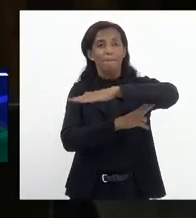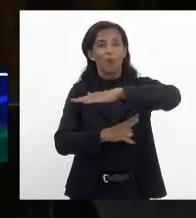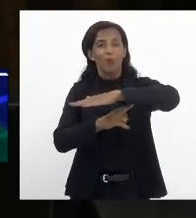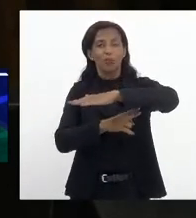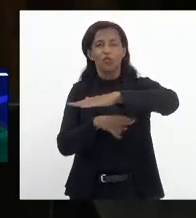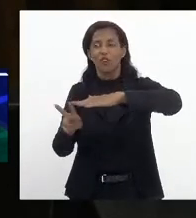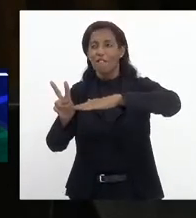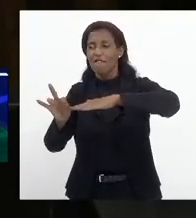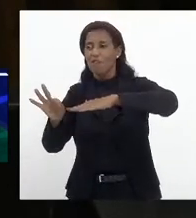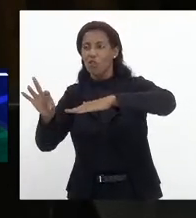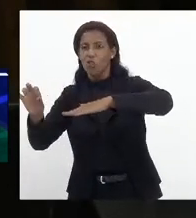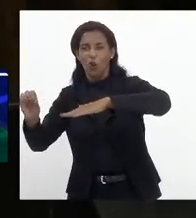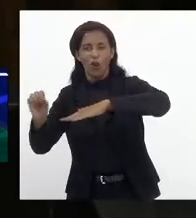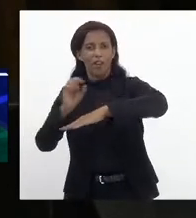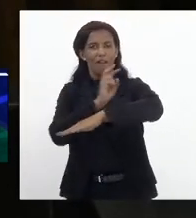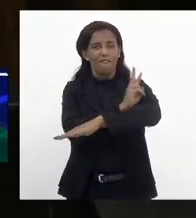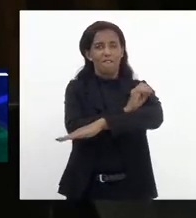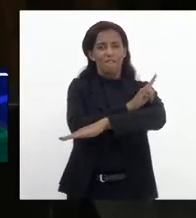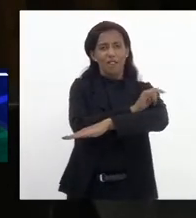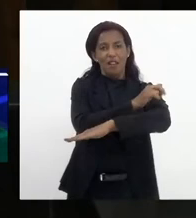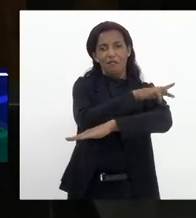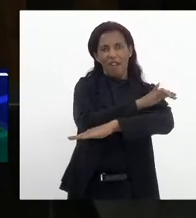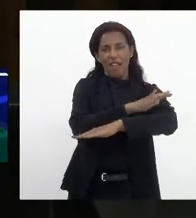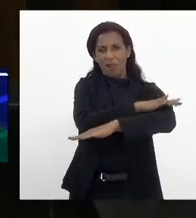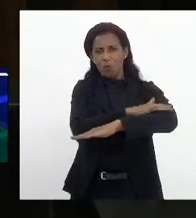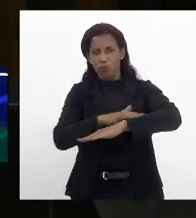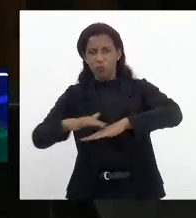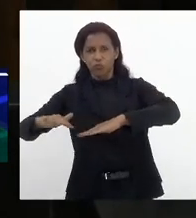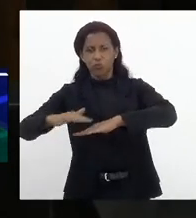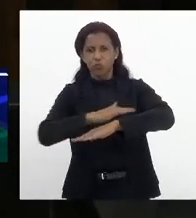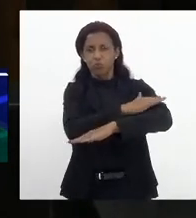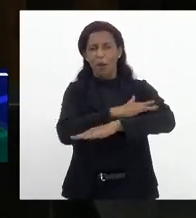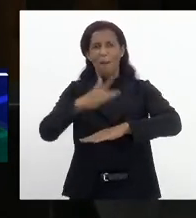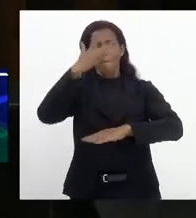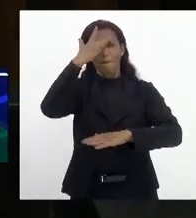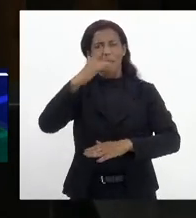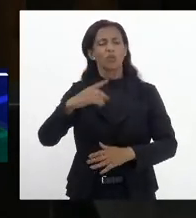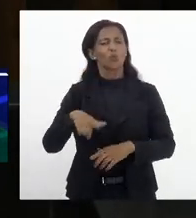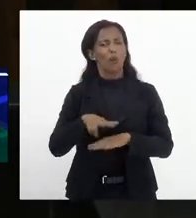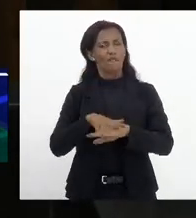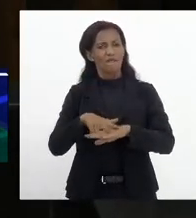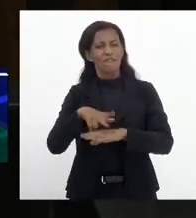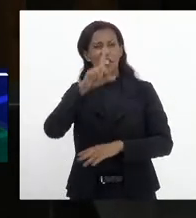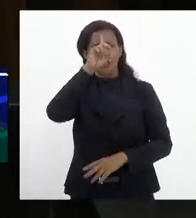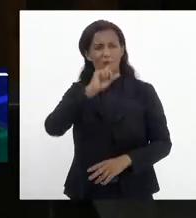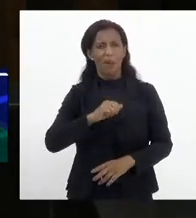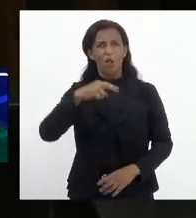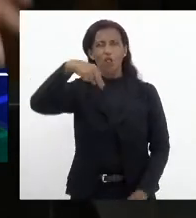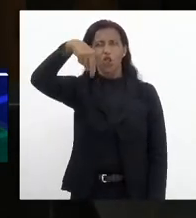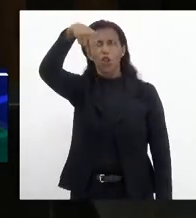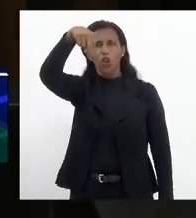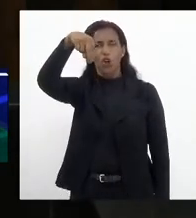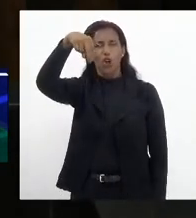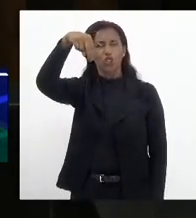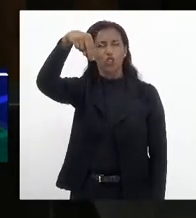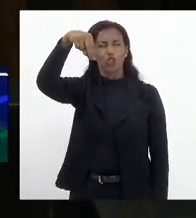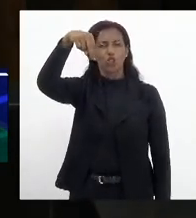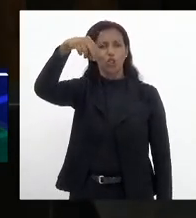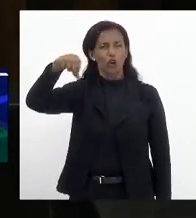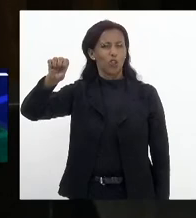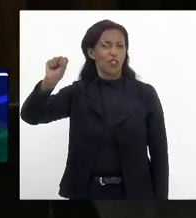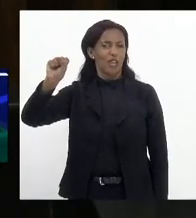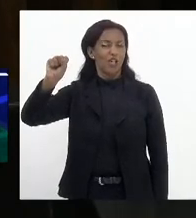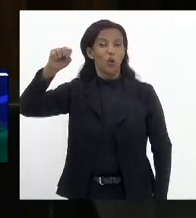Velha, absolutamente tomada de gente, vestida de verde e amarelo, manifestações no norte, no nordeste, no sul, no